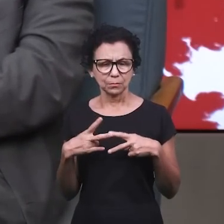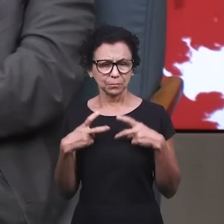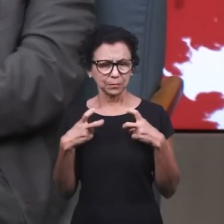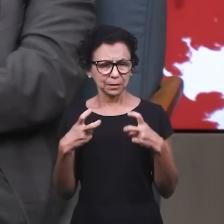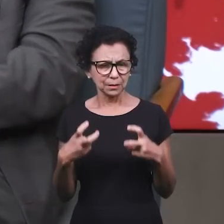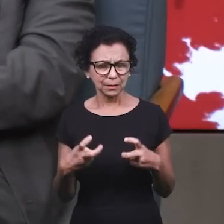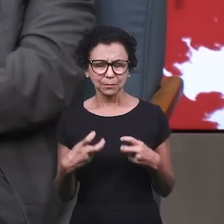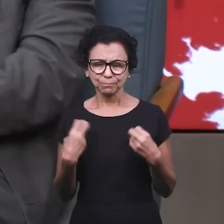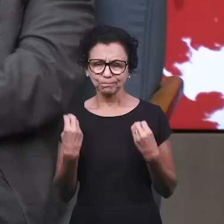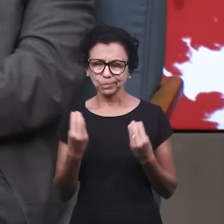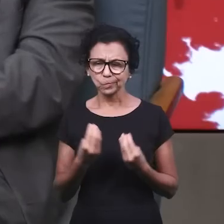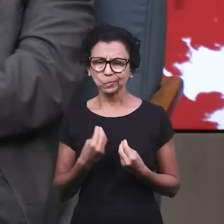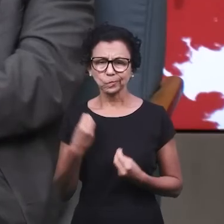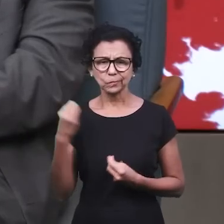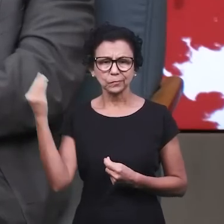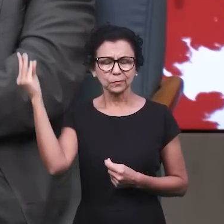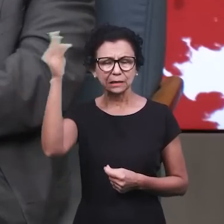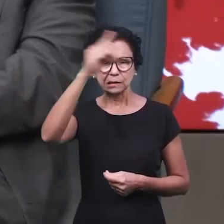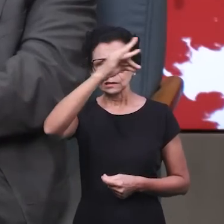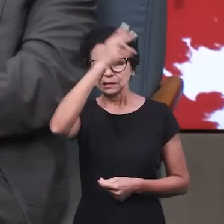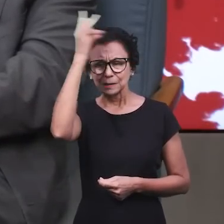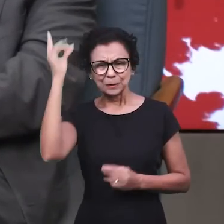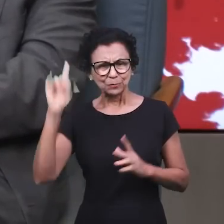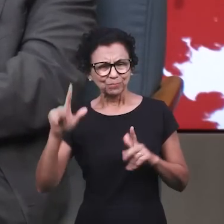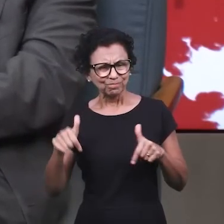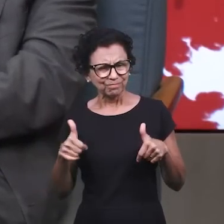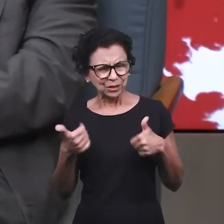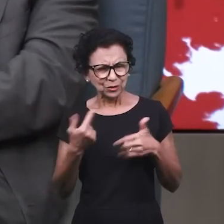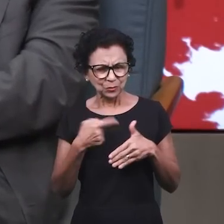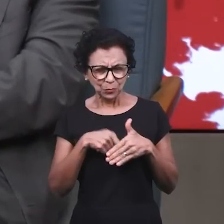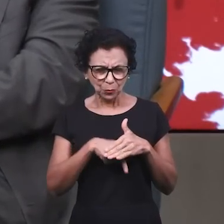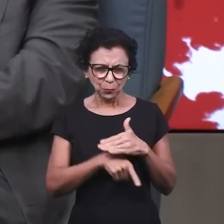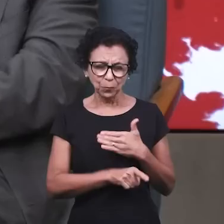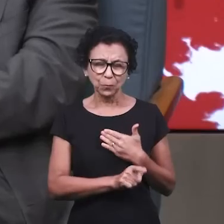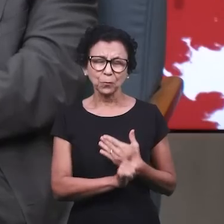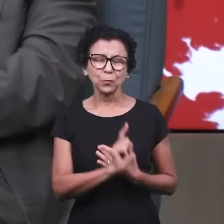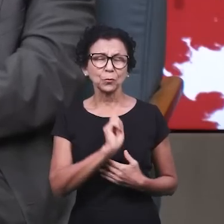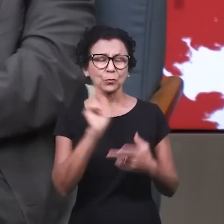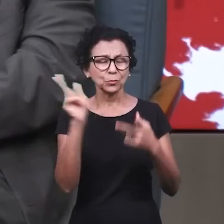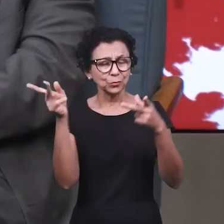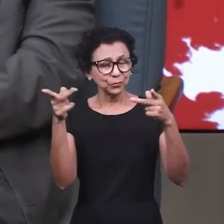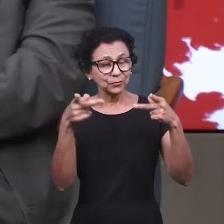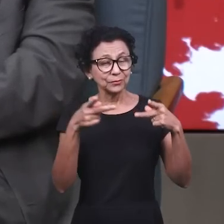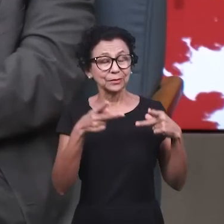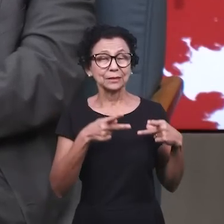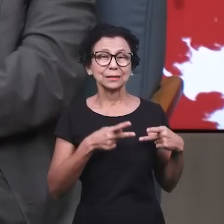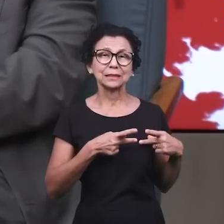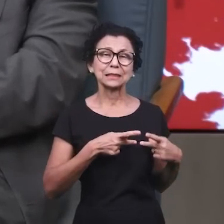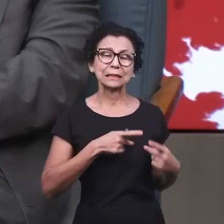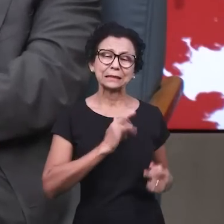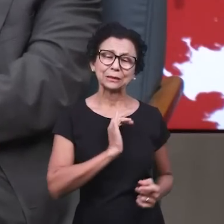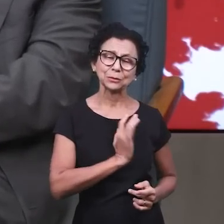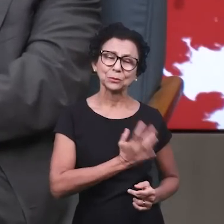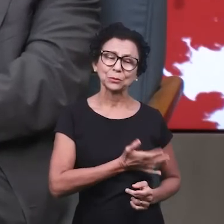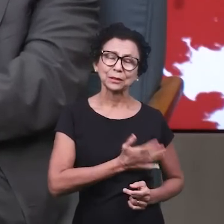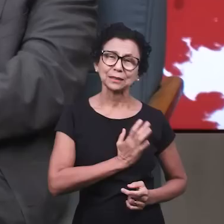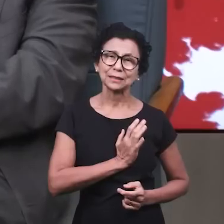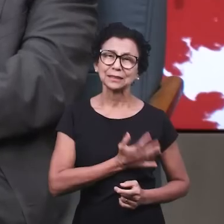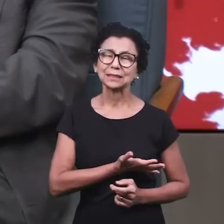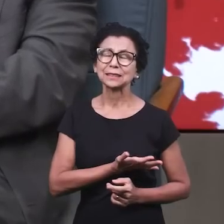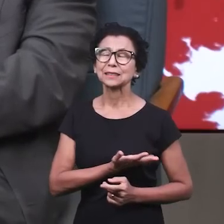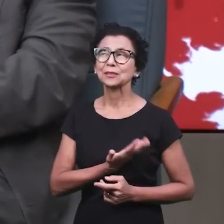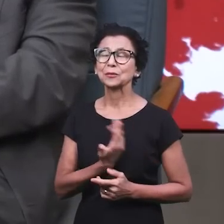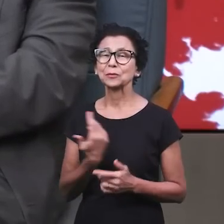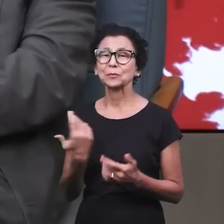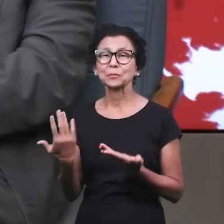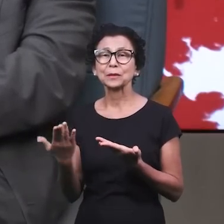uma operação do Espírito Santo naquela hora, porque o Espírito Santo se alegra na sua